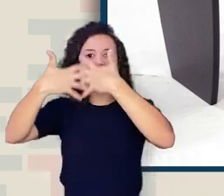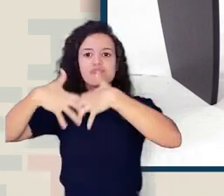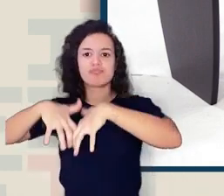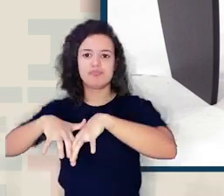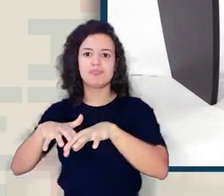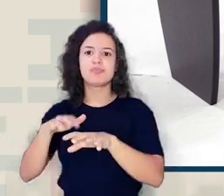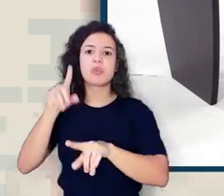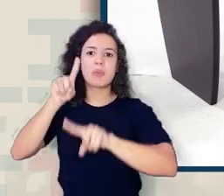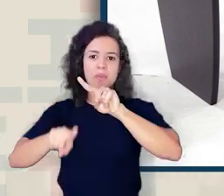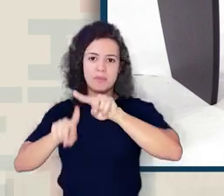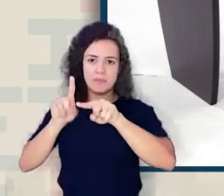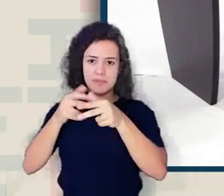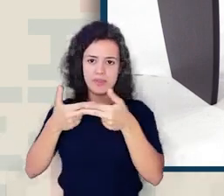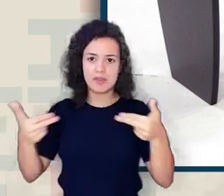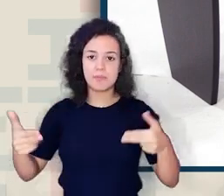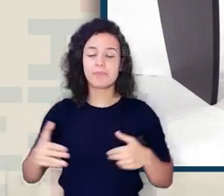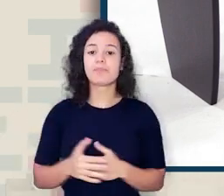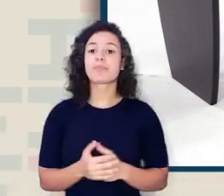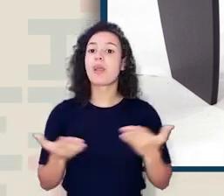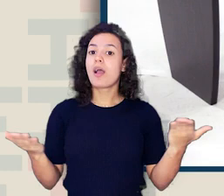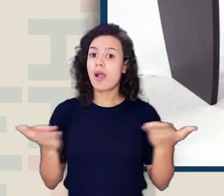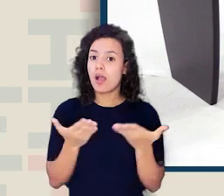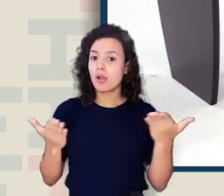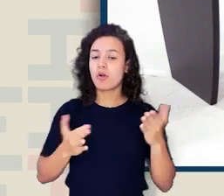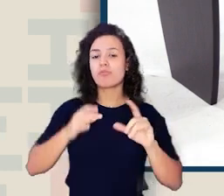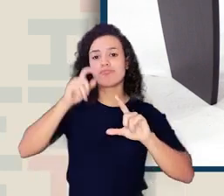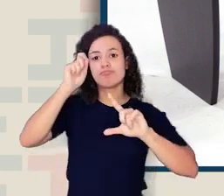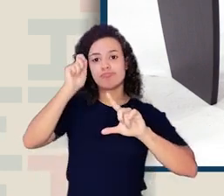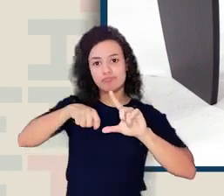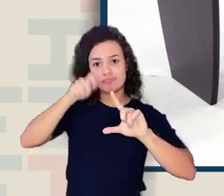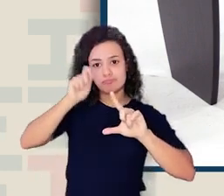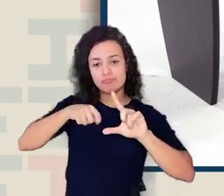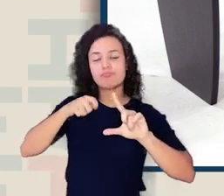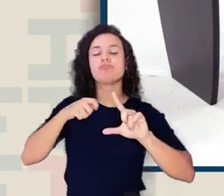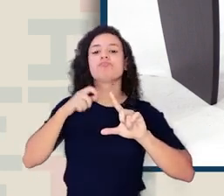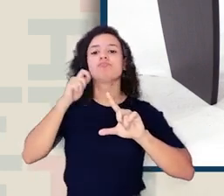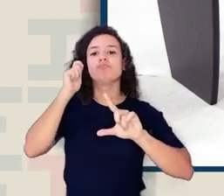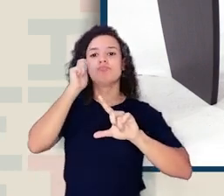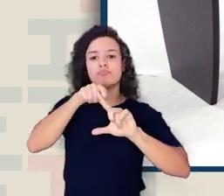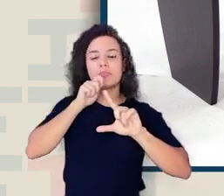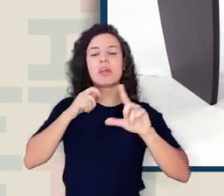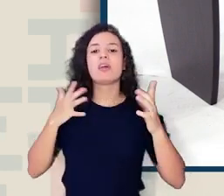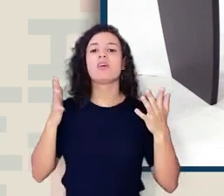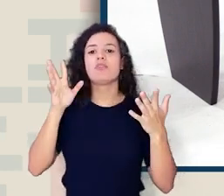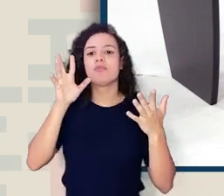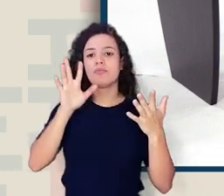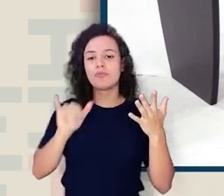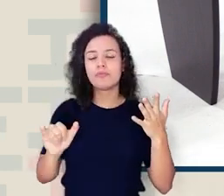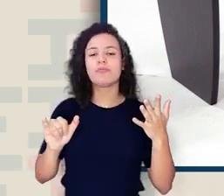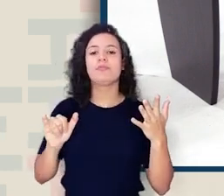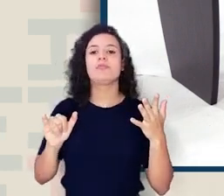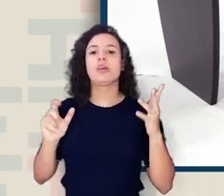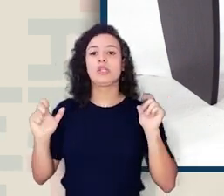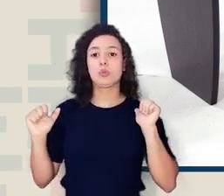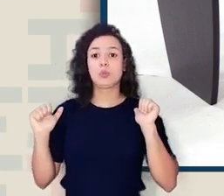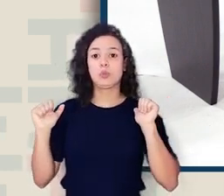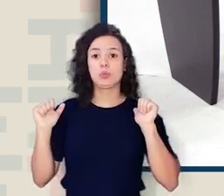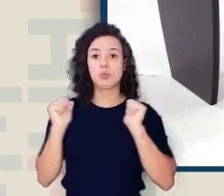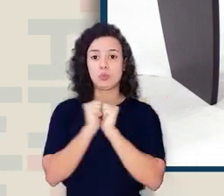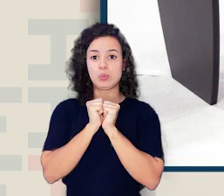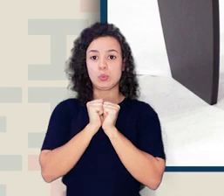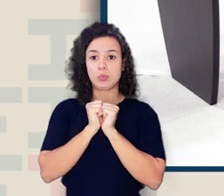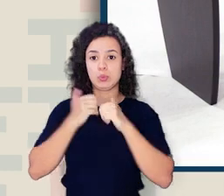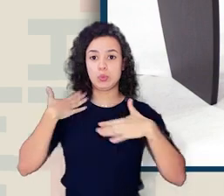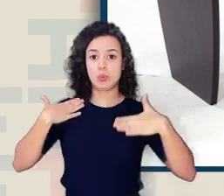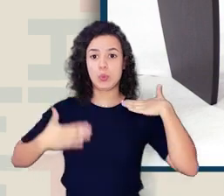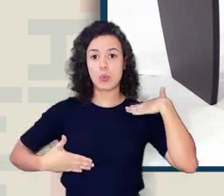própria execução desse instrumento. Agora eu vou tocar esse instrumento e eu vou fazer junto com essa própria